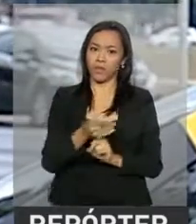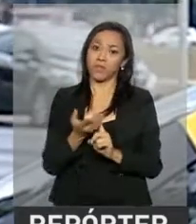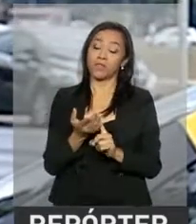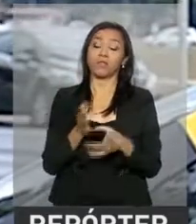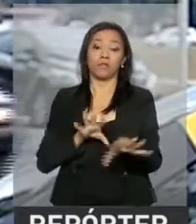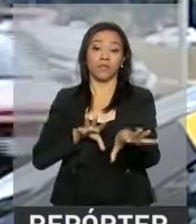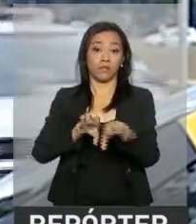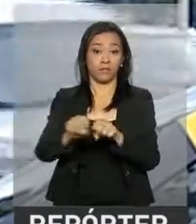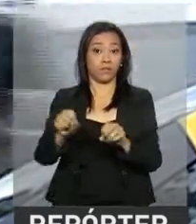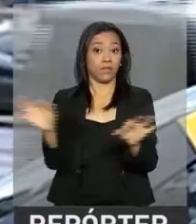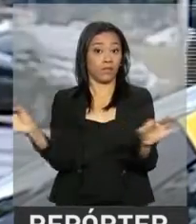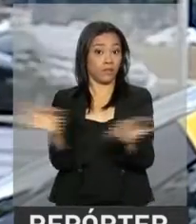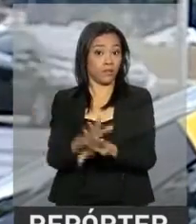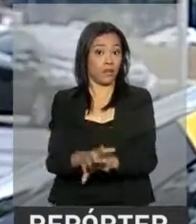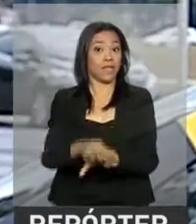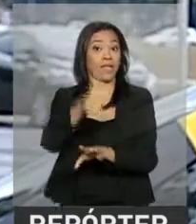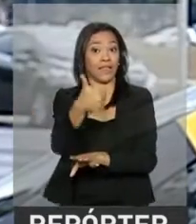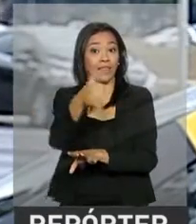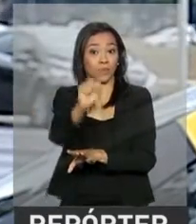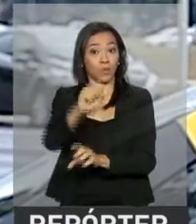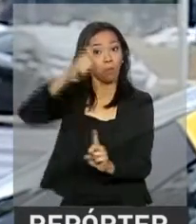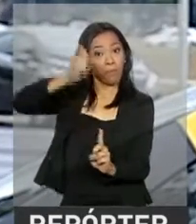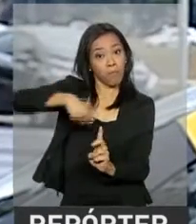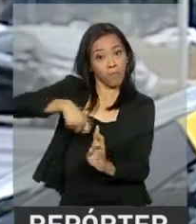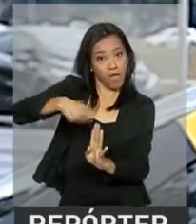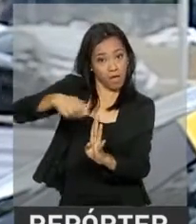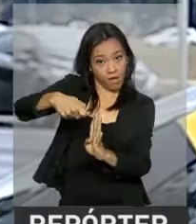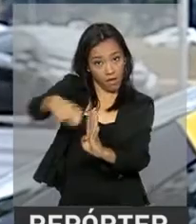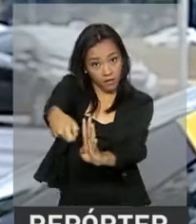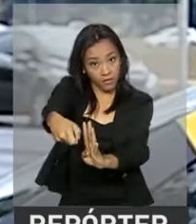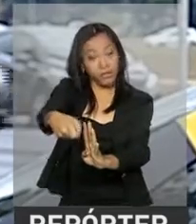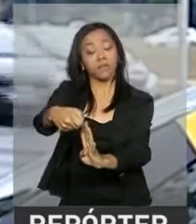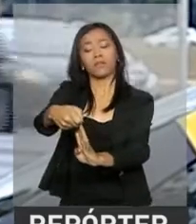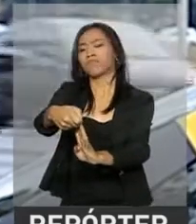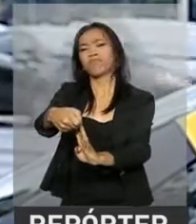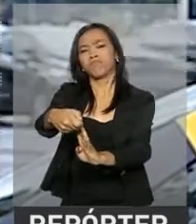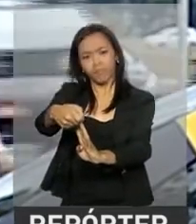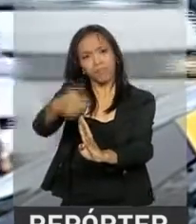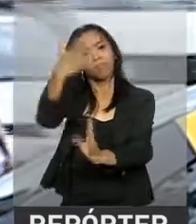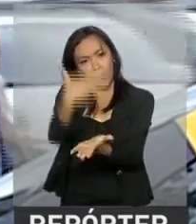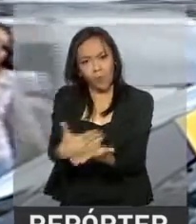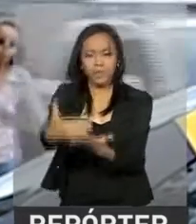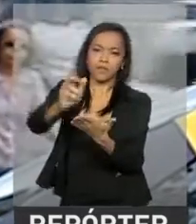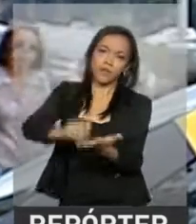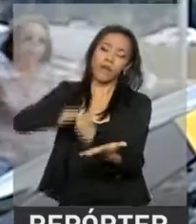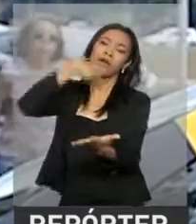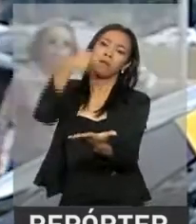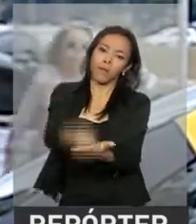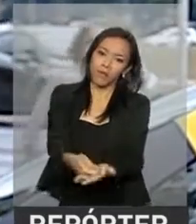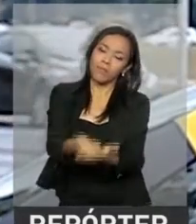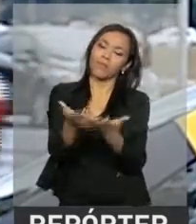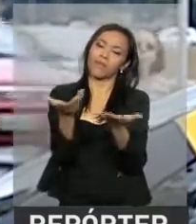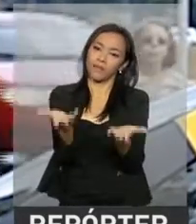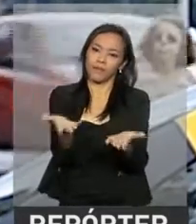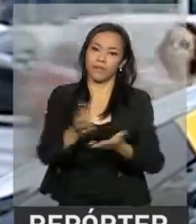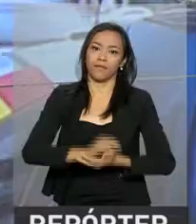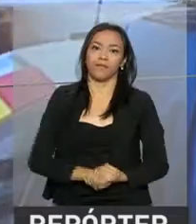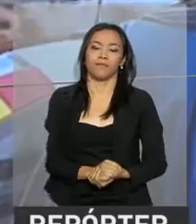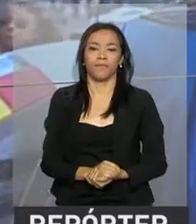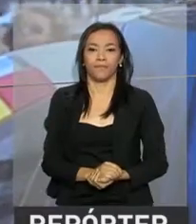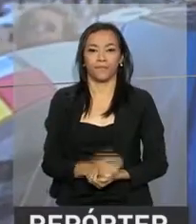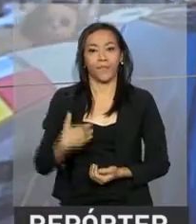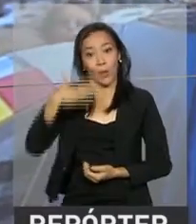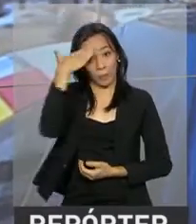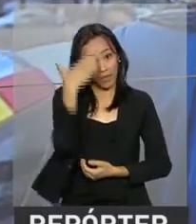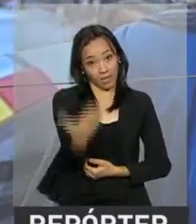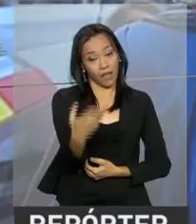os estudantes têm até 18 meses, têm uma carência de 18 meses para começar a pagar o financiamento, José Luiz.